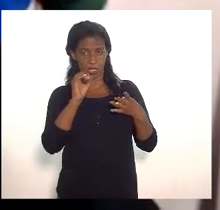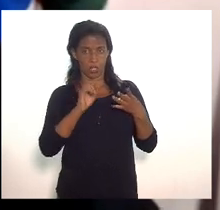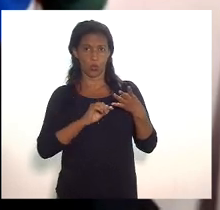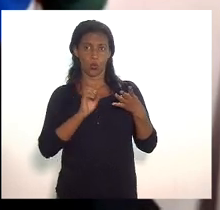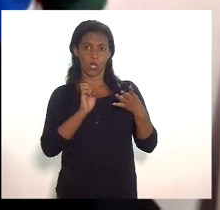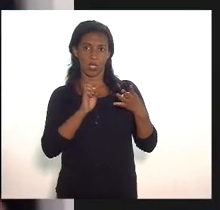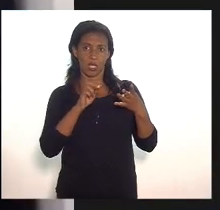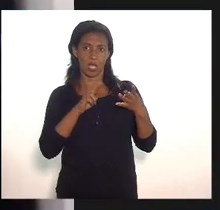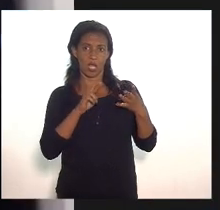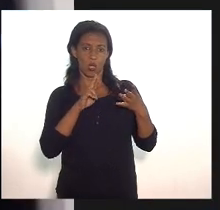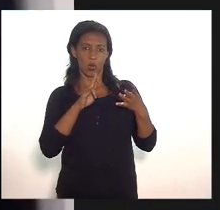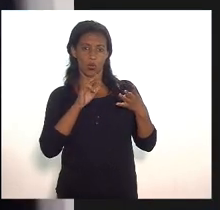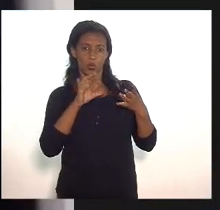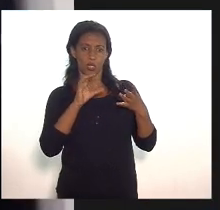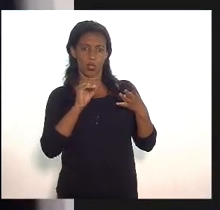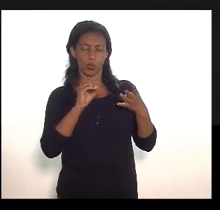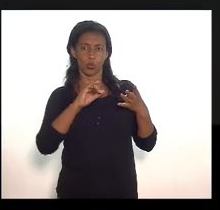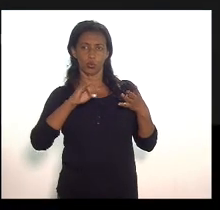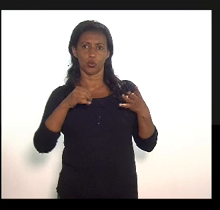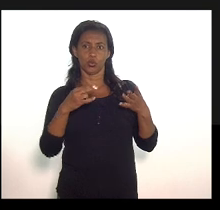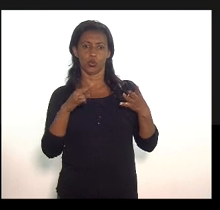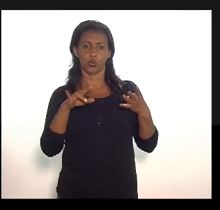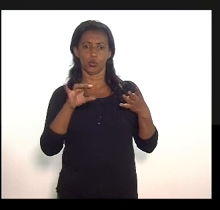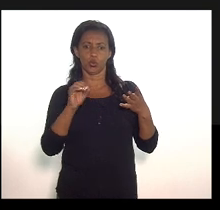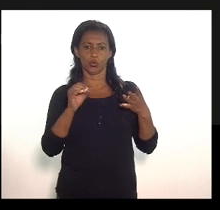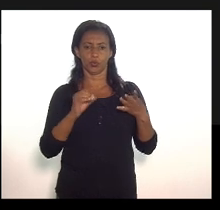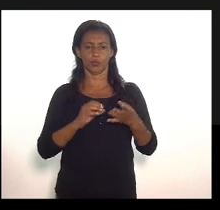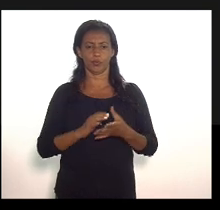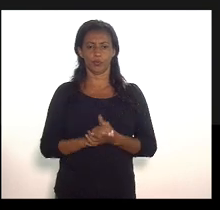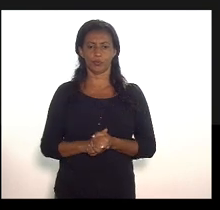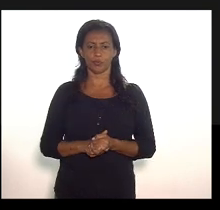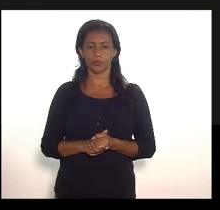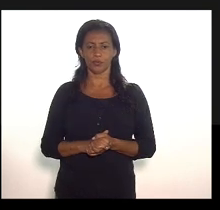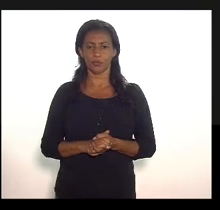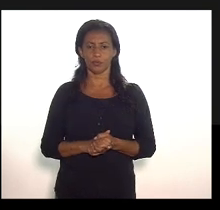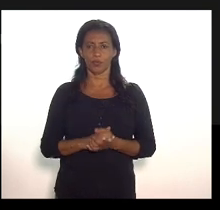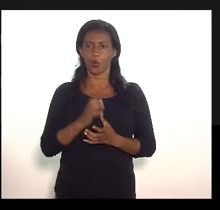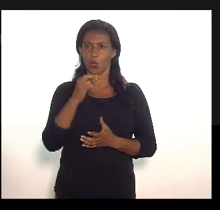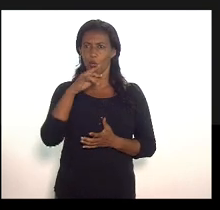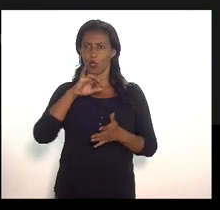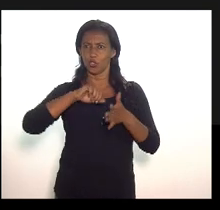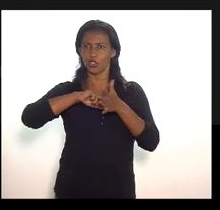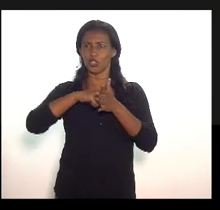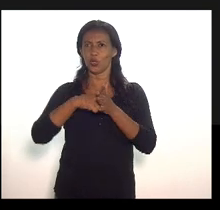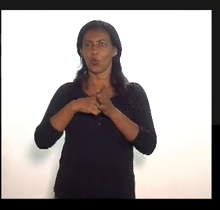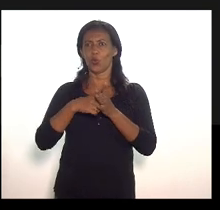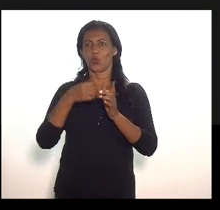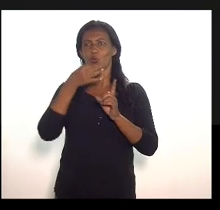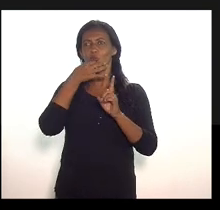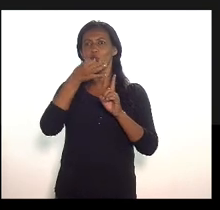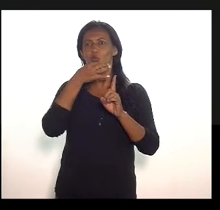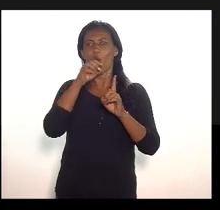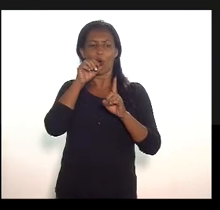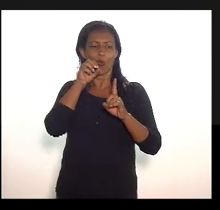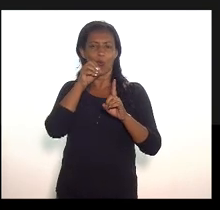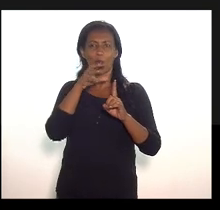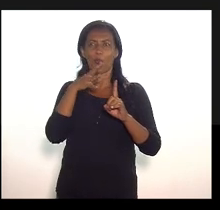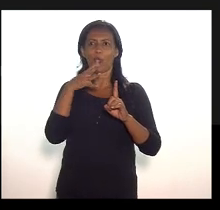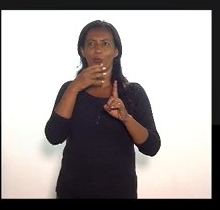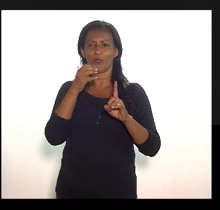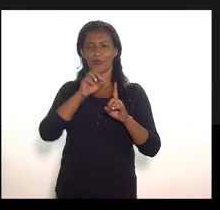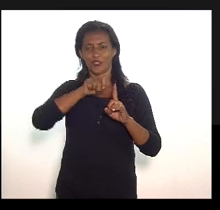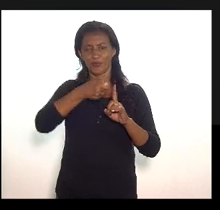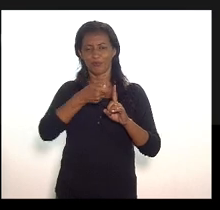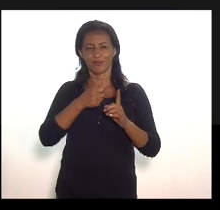Eurico Júnior. Estou aqui no gabinete. Ô, Eurico, seu som está aberto. É, deputada Mônica Francisco, quer falar alguma